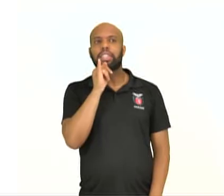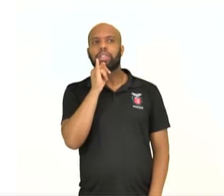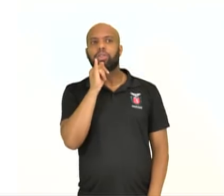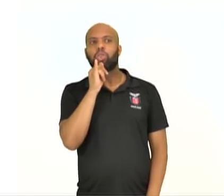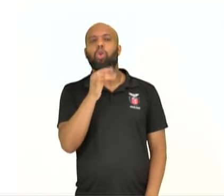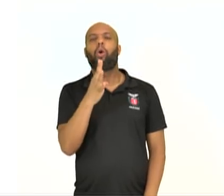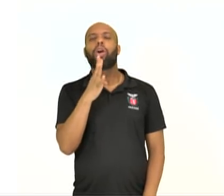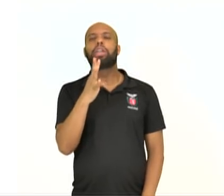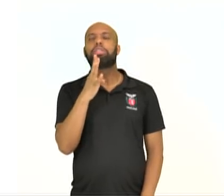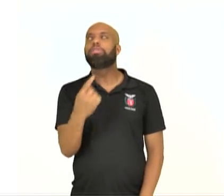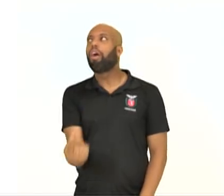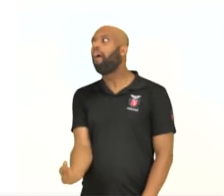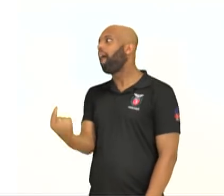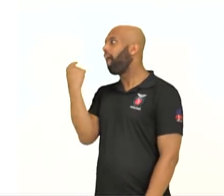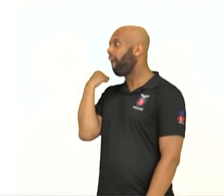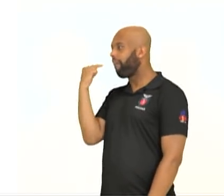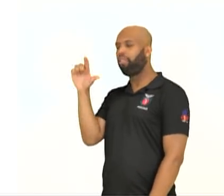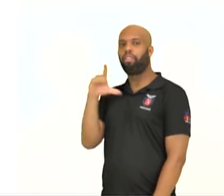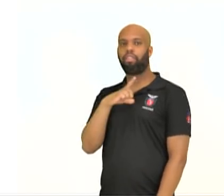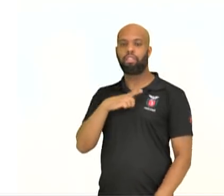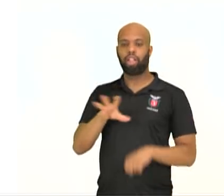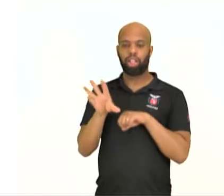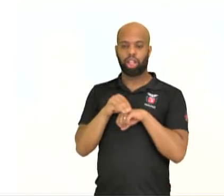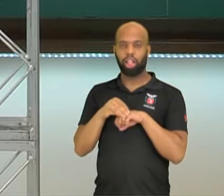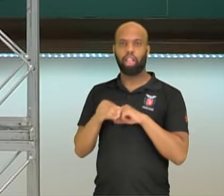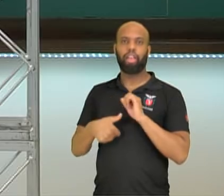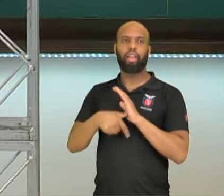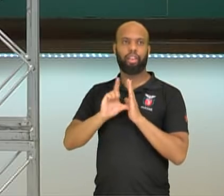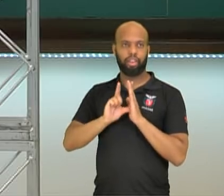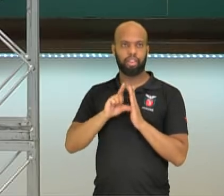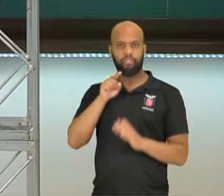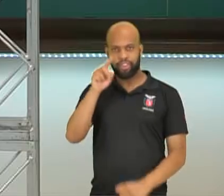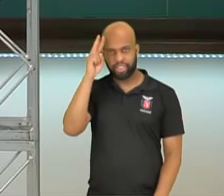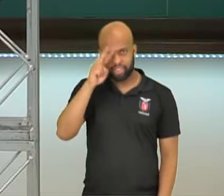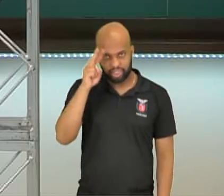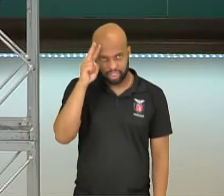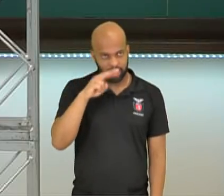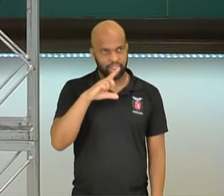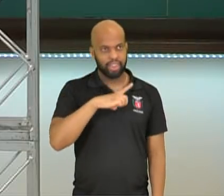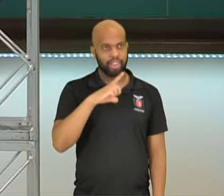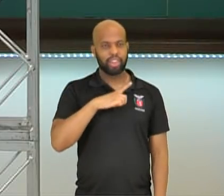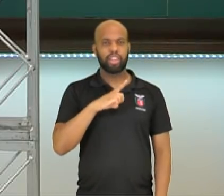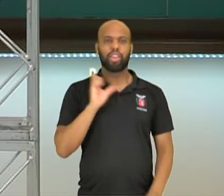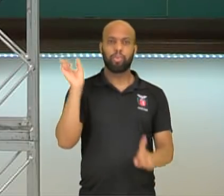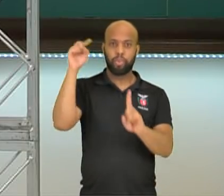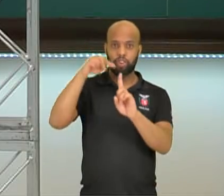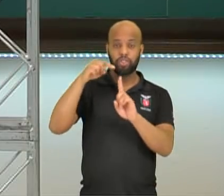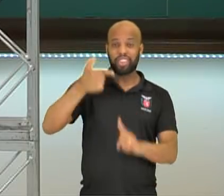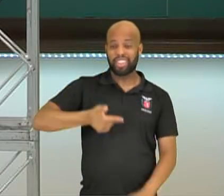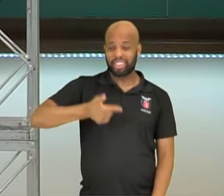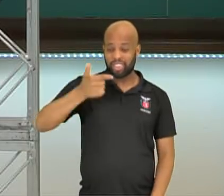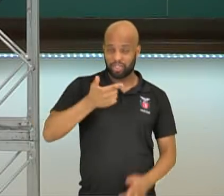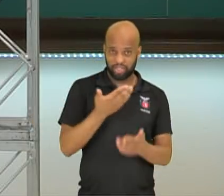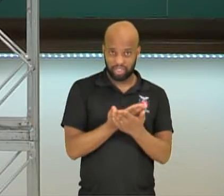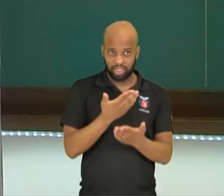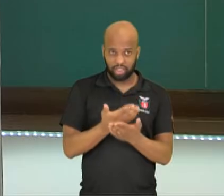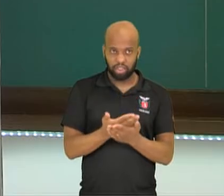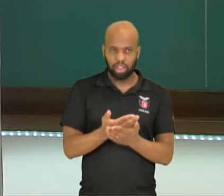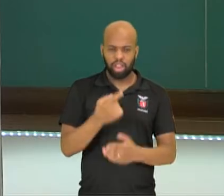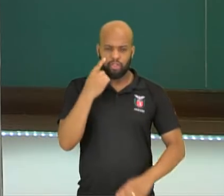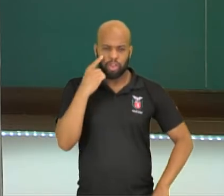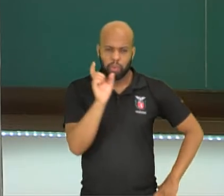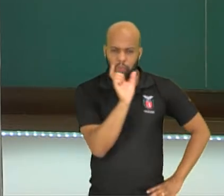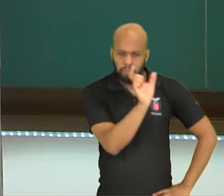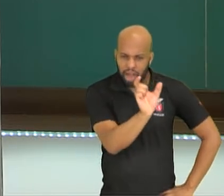um conhecimento que você teve anteriormente. Você lembra do nosso segundo objetivo da aula?